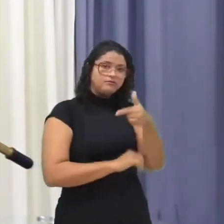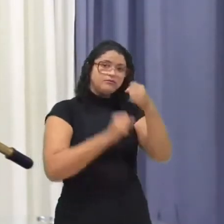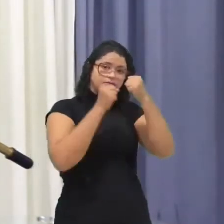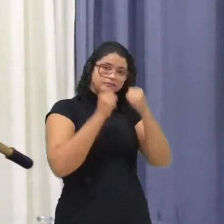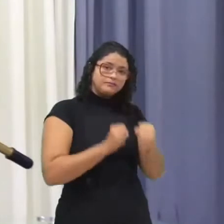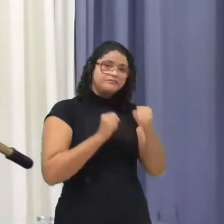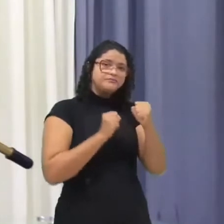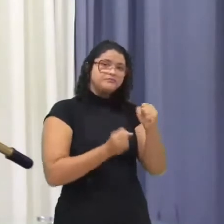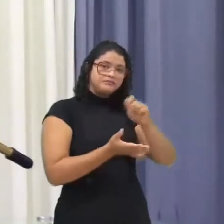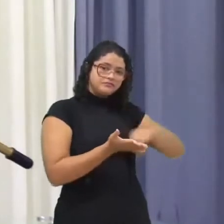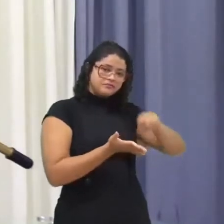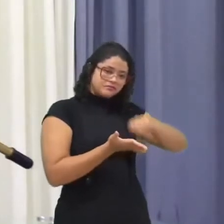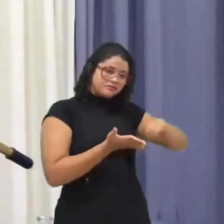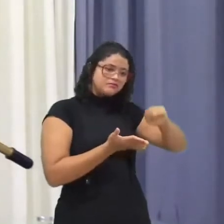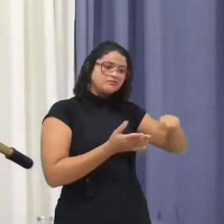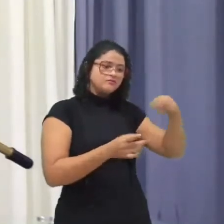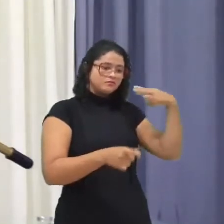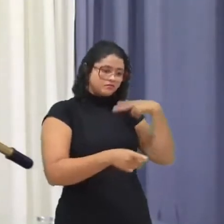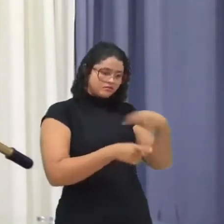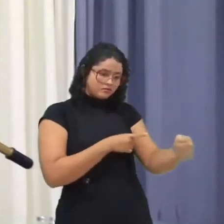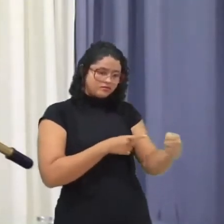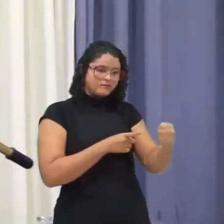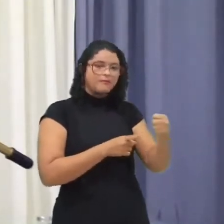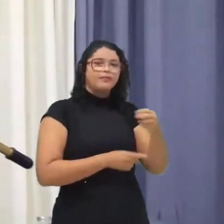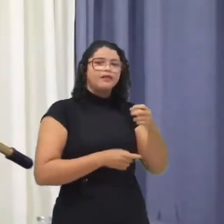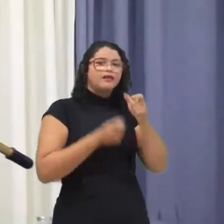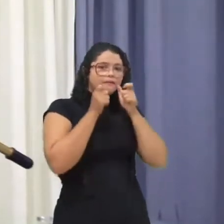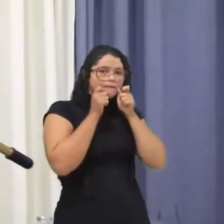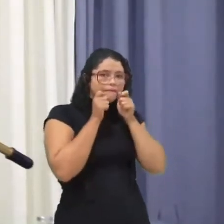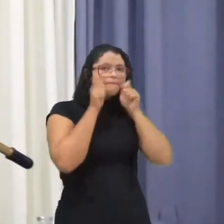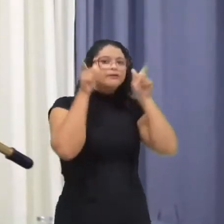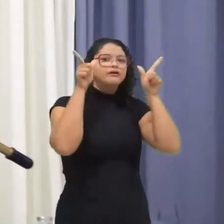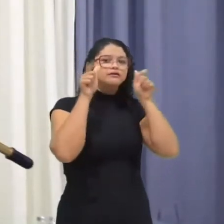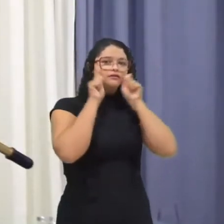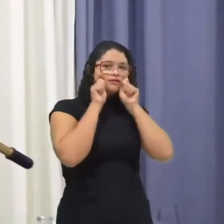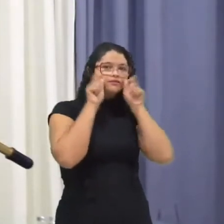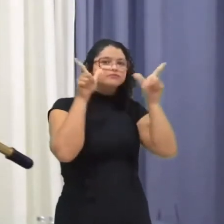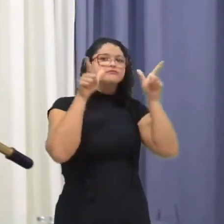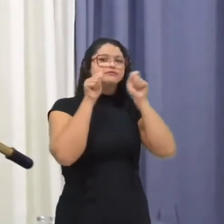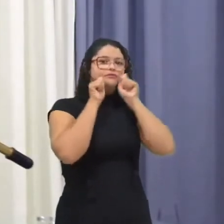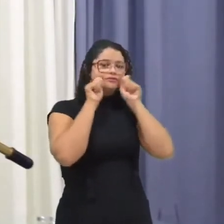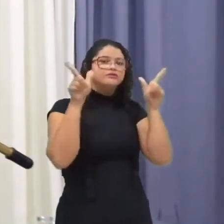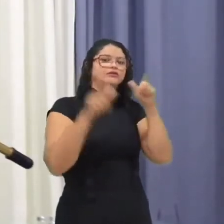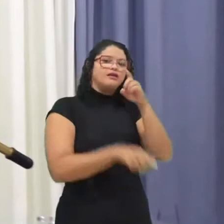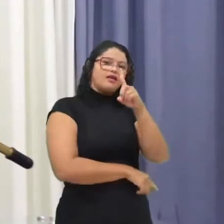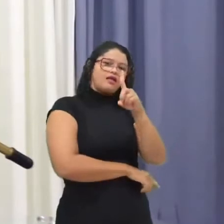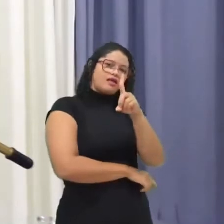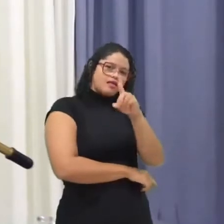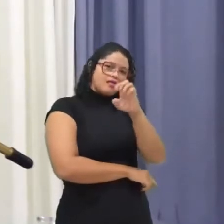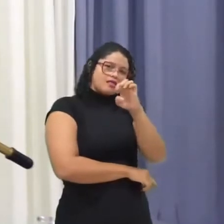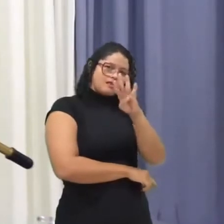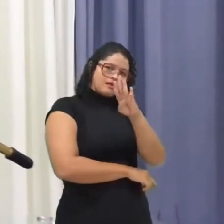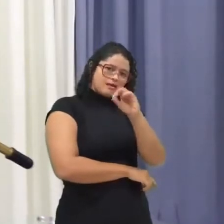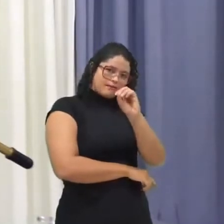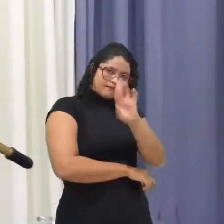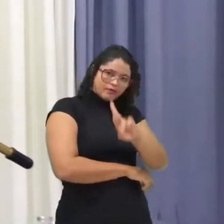assim depois da grande vitória: desperta, desperta, Débora, desperta, desperta,